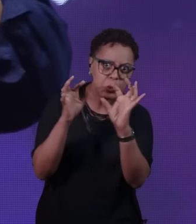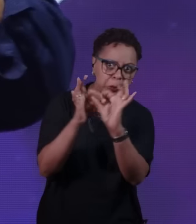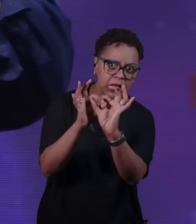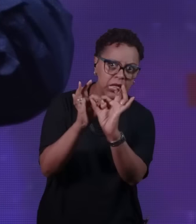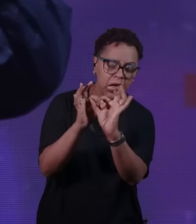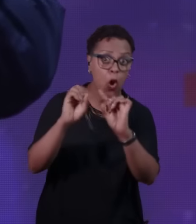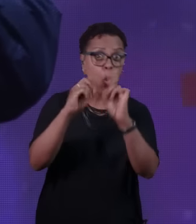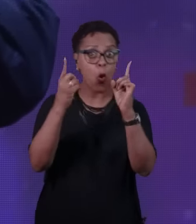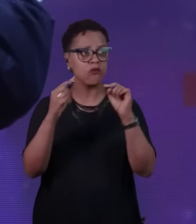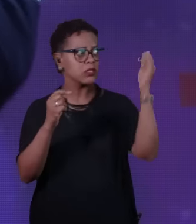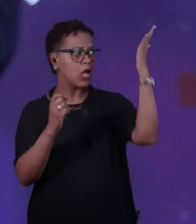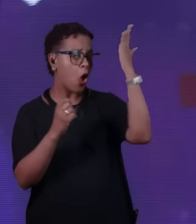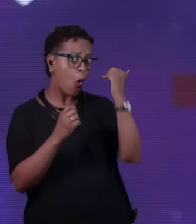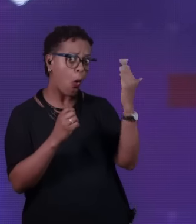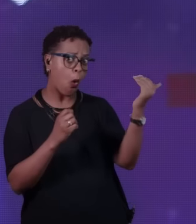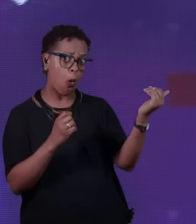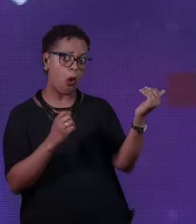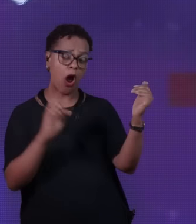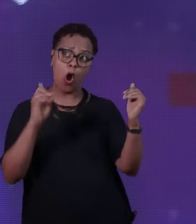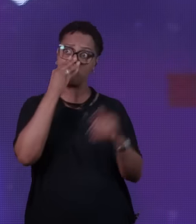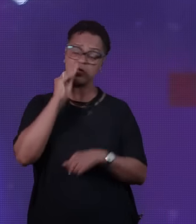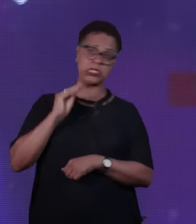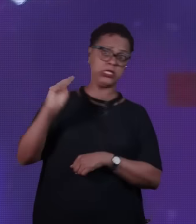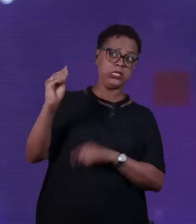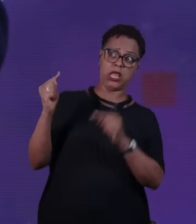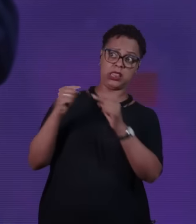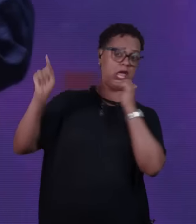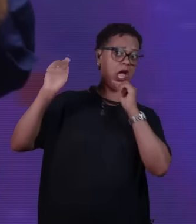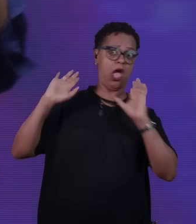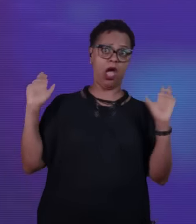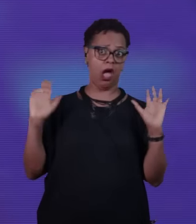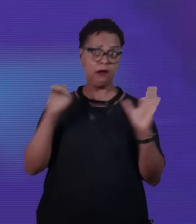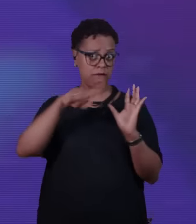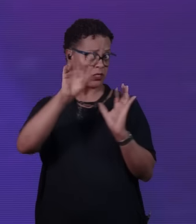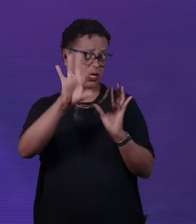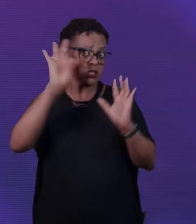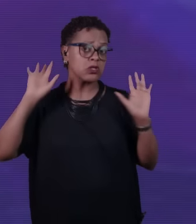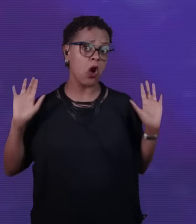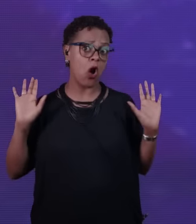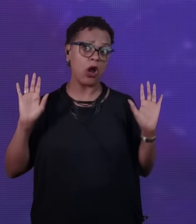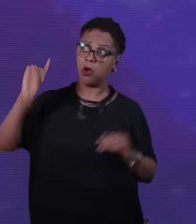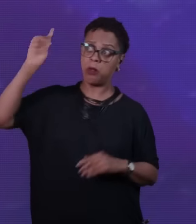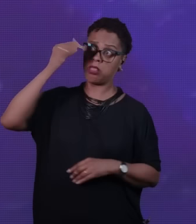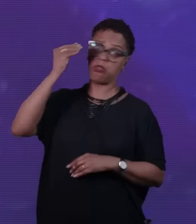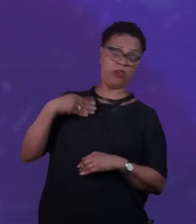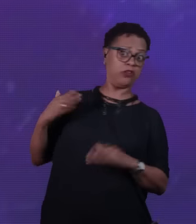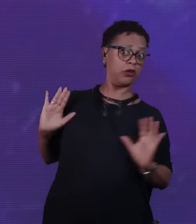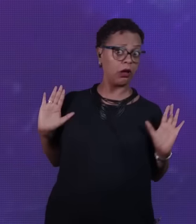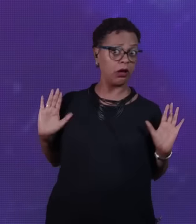você dá honra e glória para Ele e você rejeita o que não vem dEle, ou Ele vai rejeitar você.